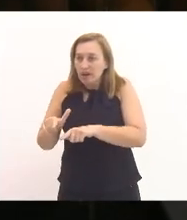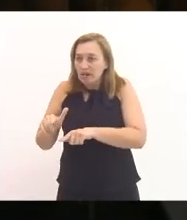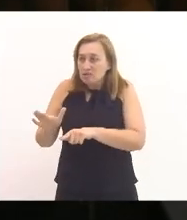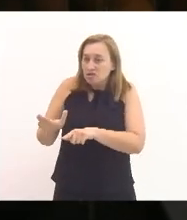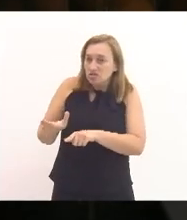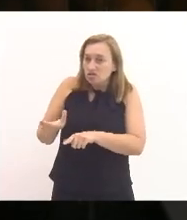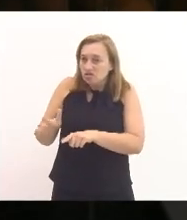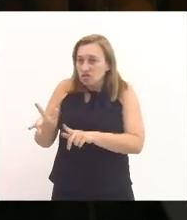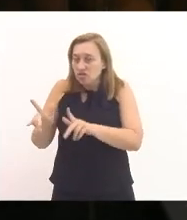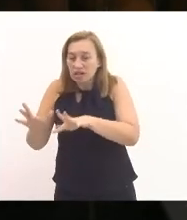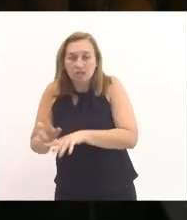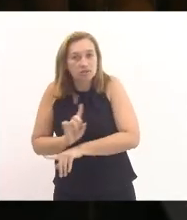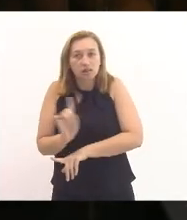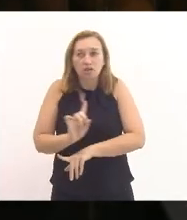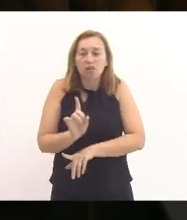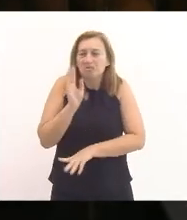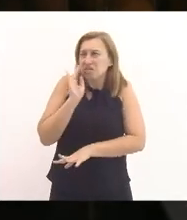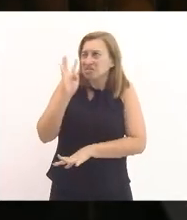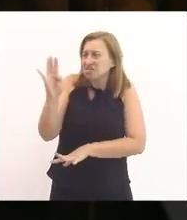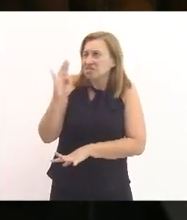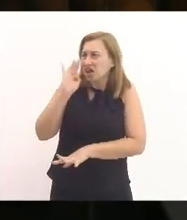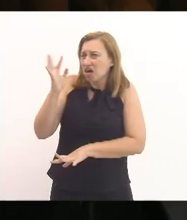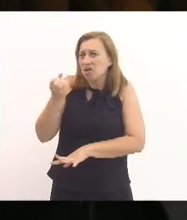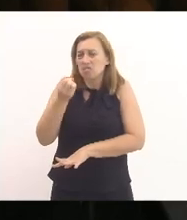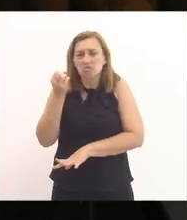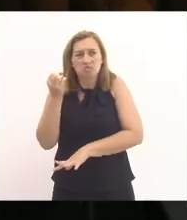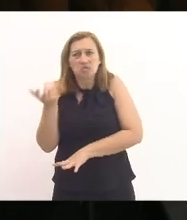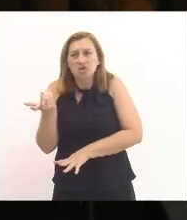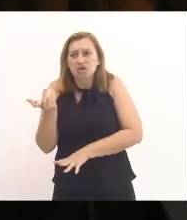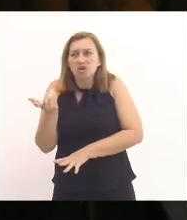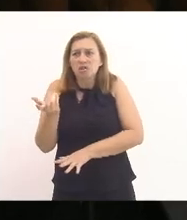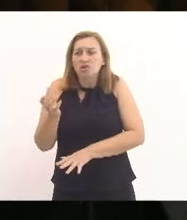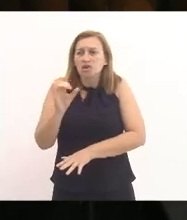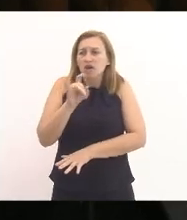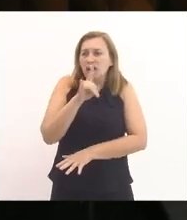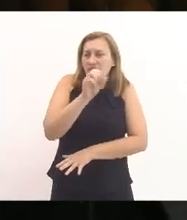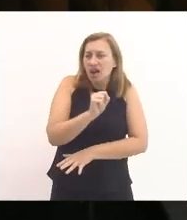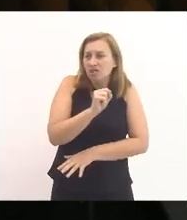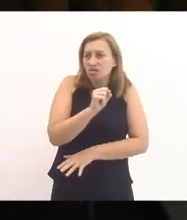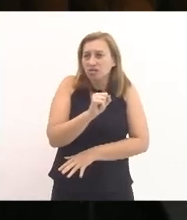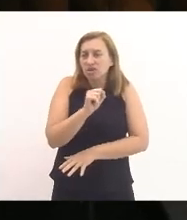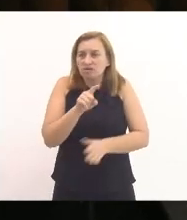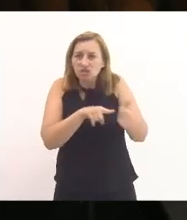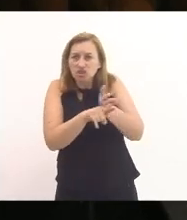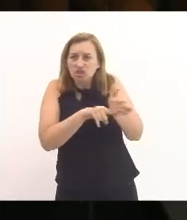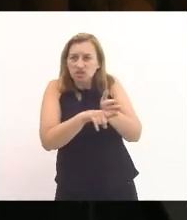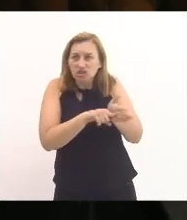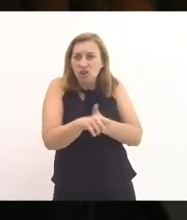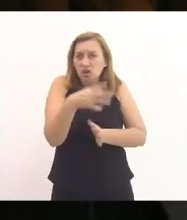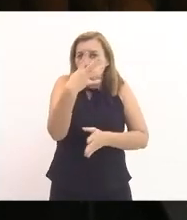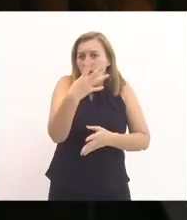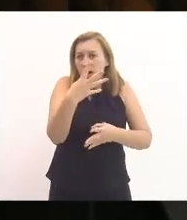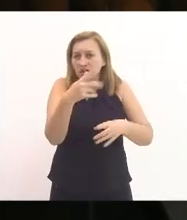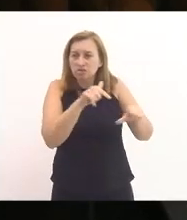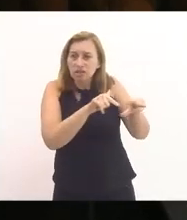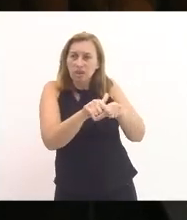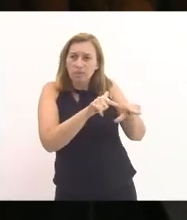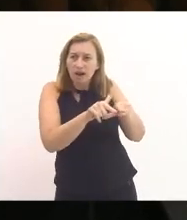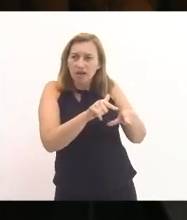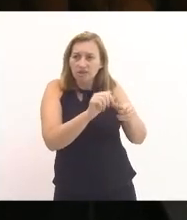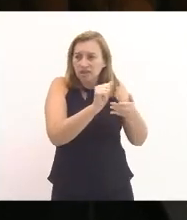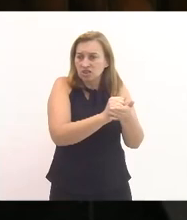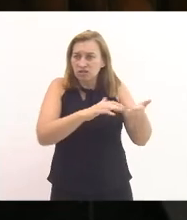é uma poema Absurdos imaginar não o carro devo chegar dois historicamente a união de 44 funções que